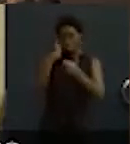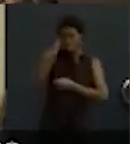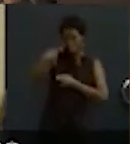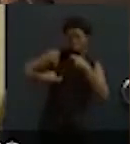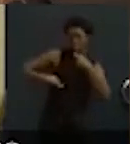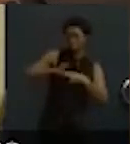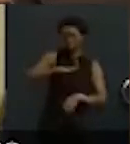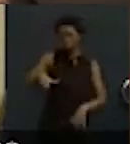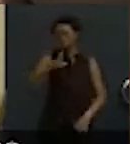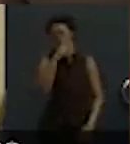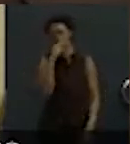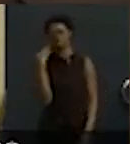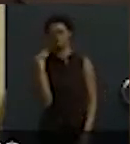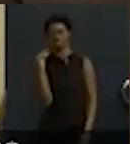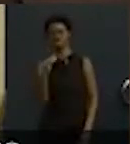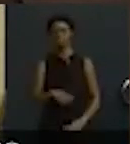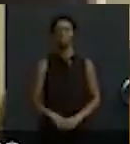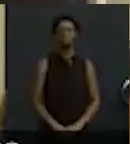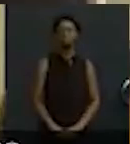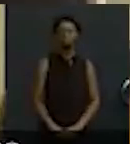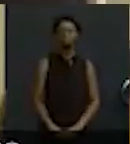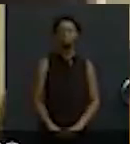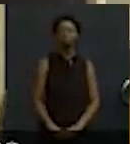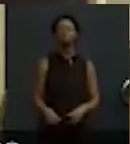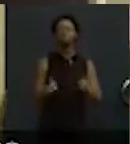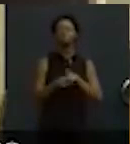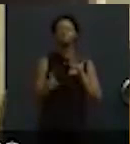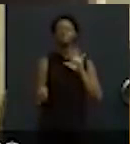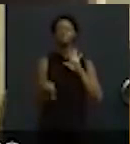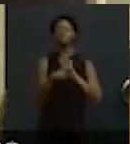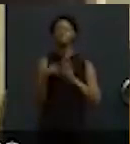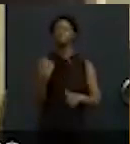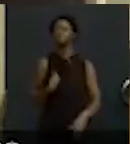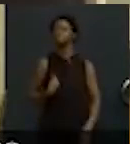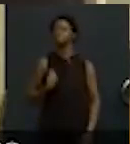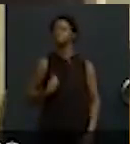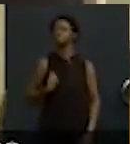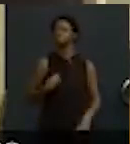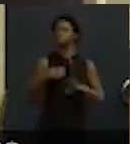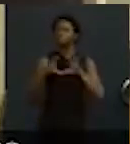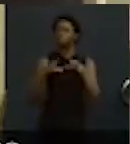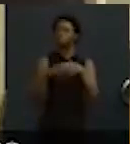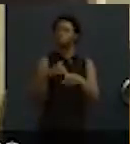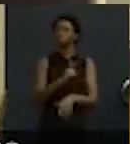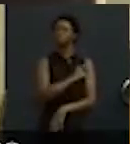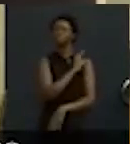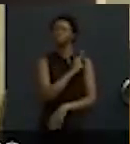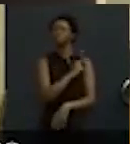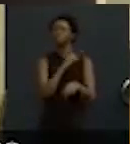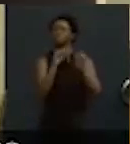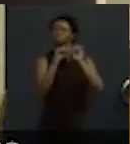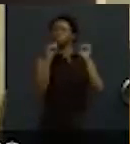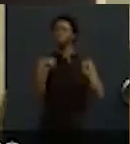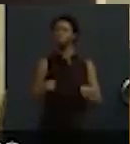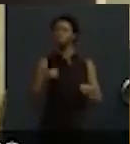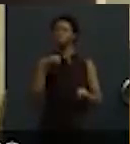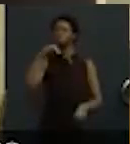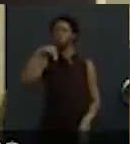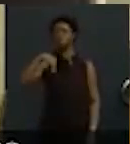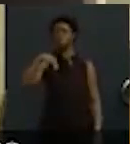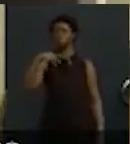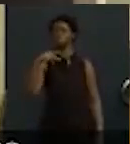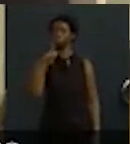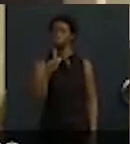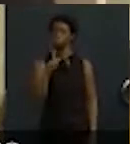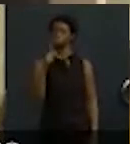e adolescentes, tendo integrado ainda o Comitê Gestor do Sistema MGP e o